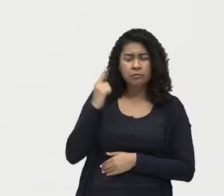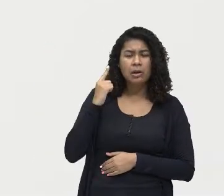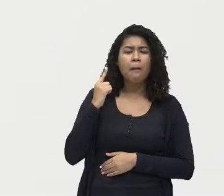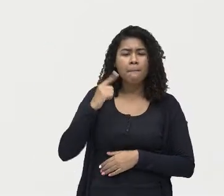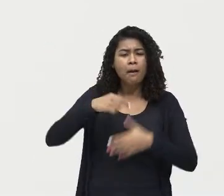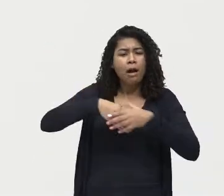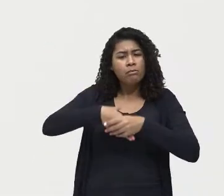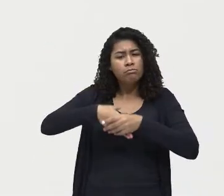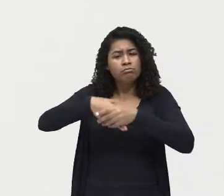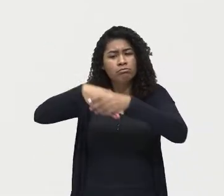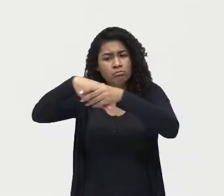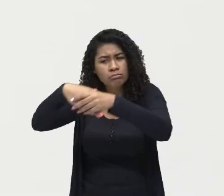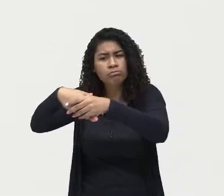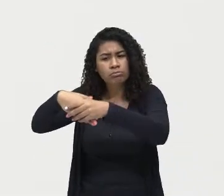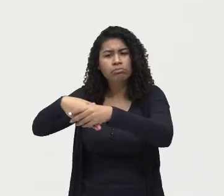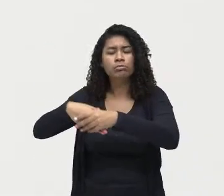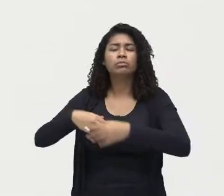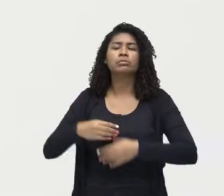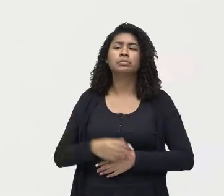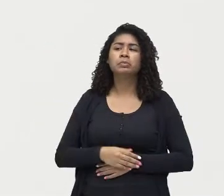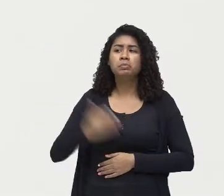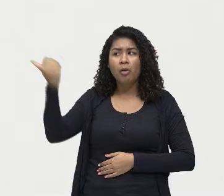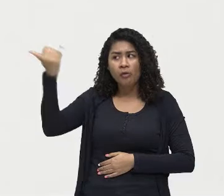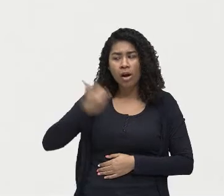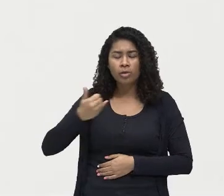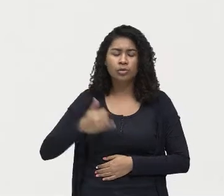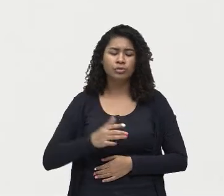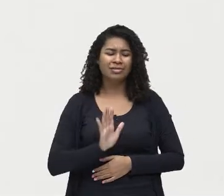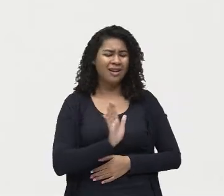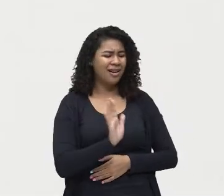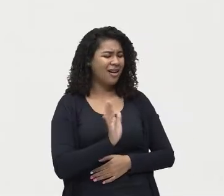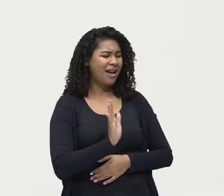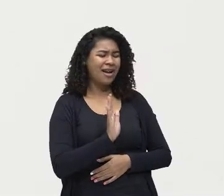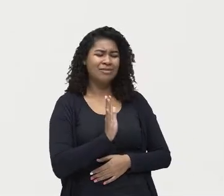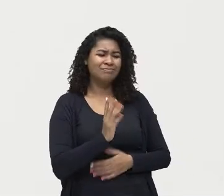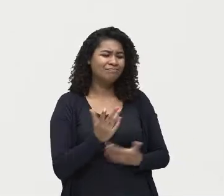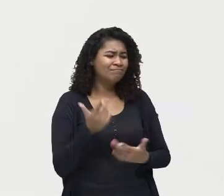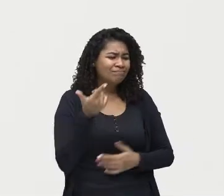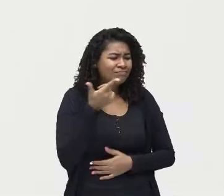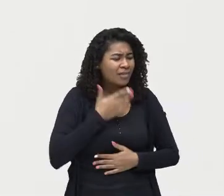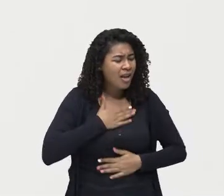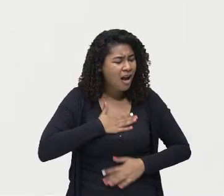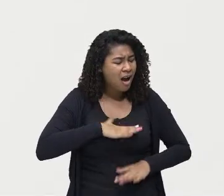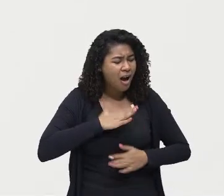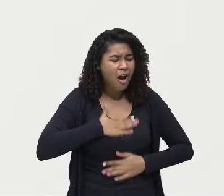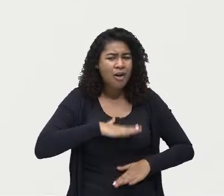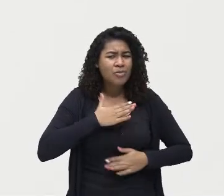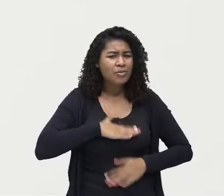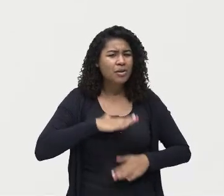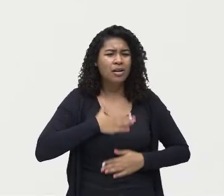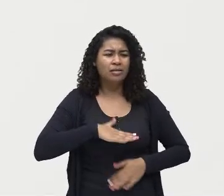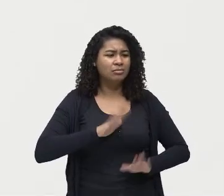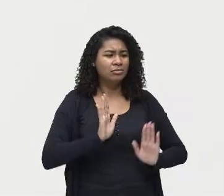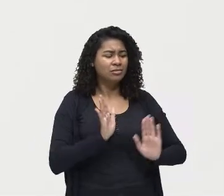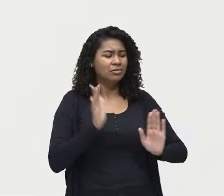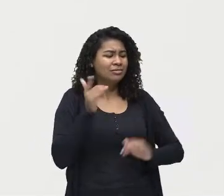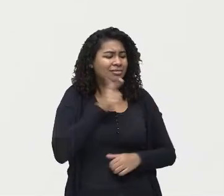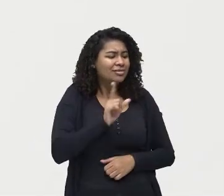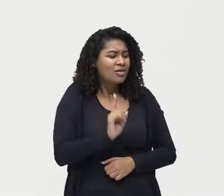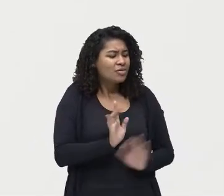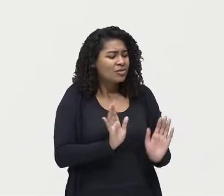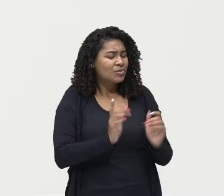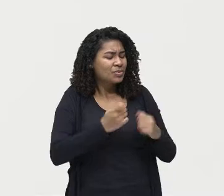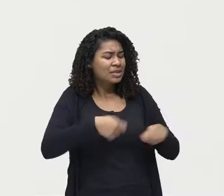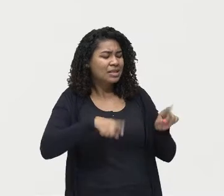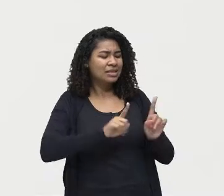mão e me consolou dizendo que não adiantava mais nada, porque, olha aqui o que eu estou